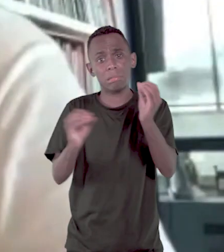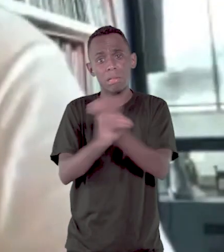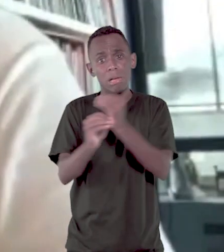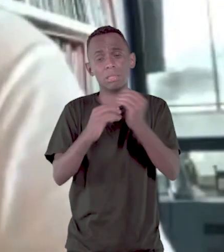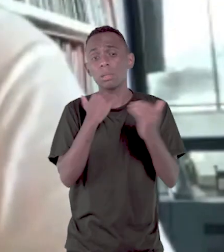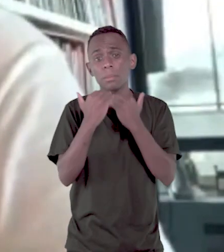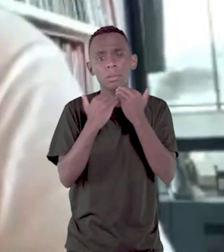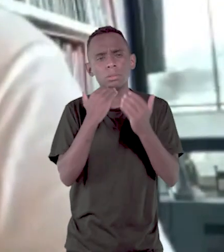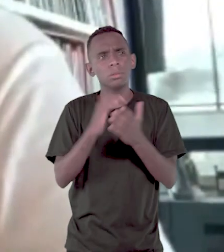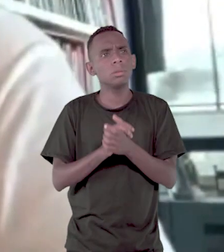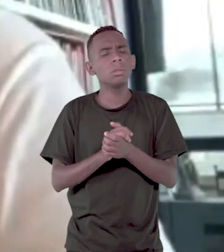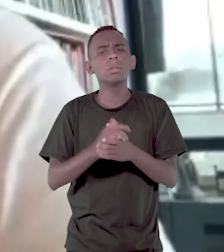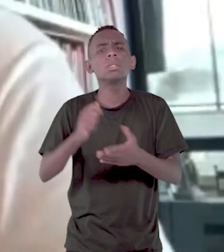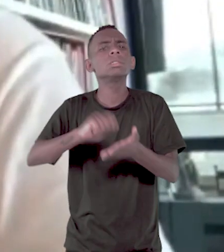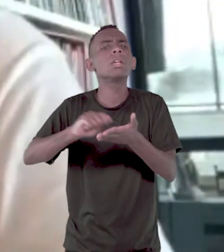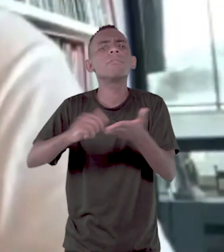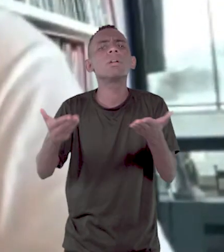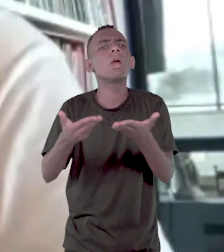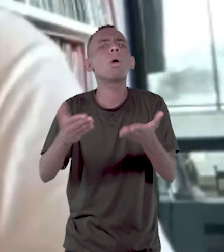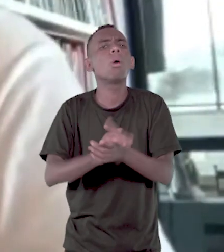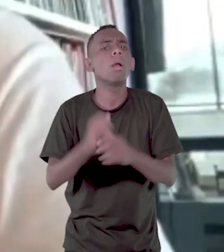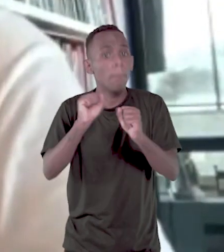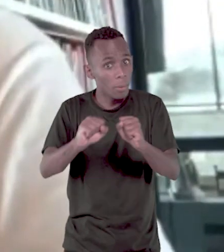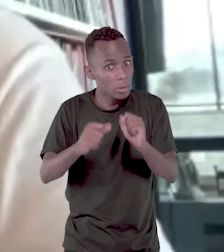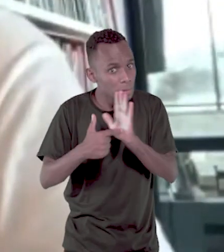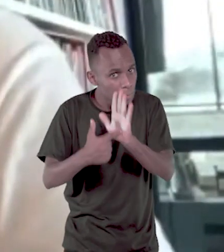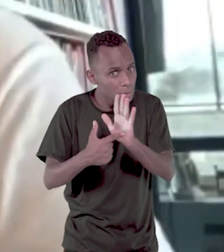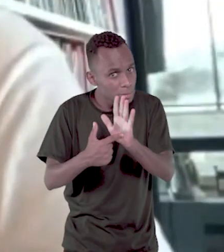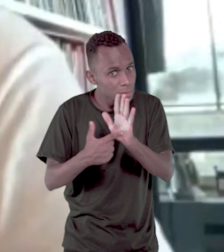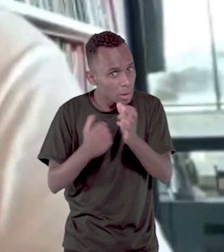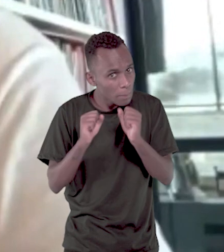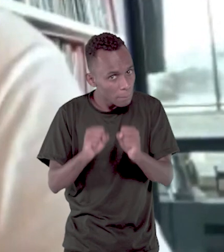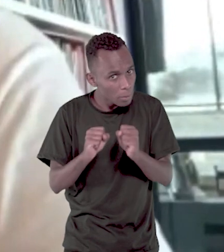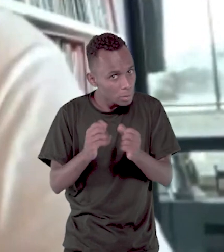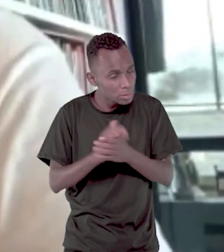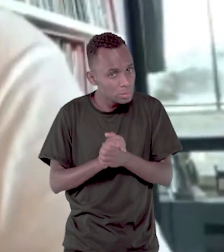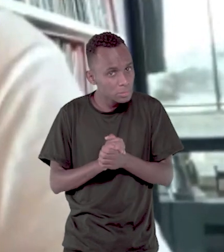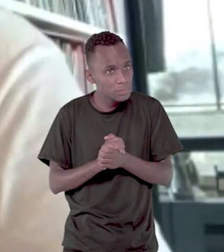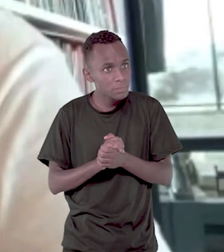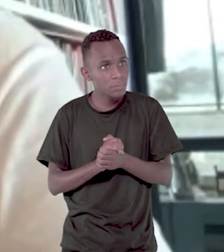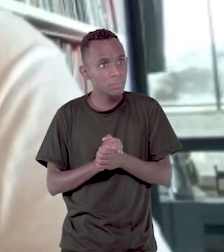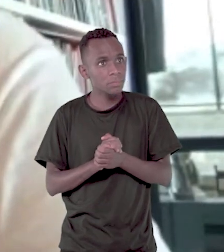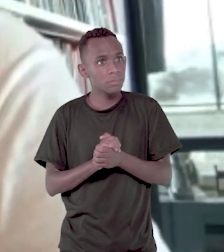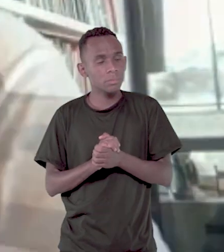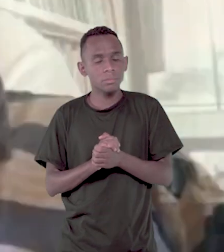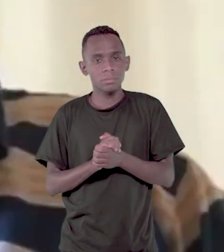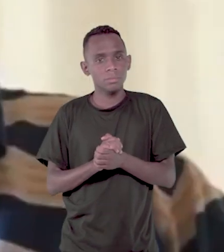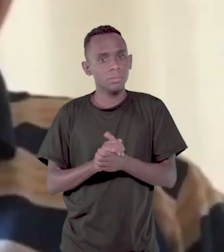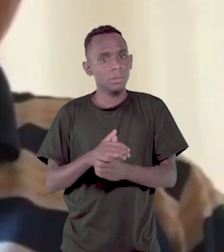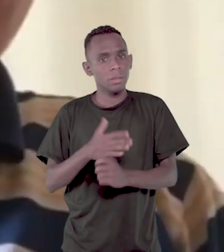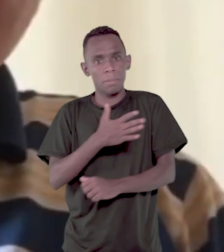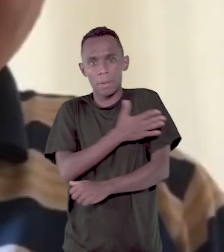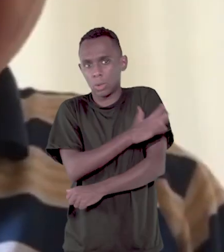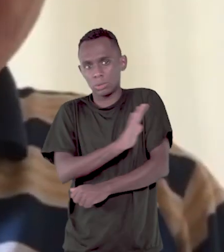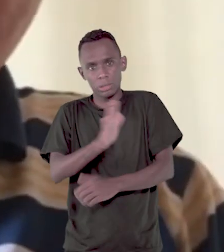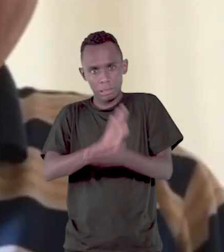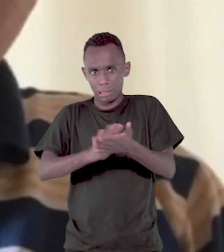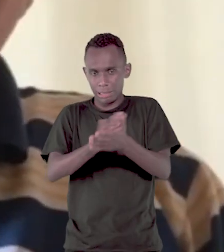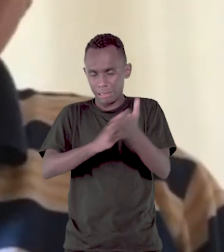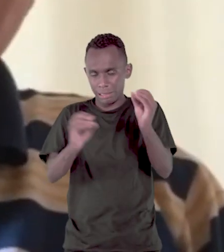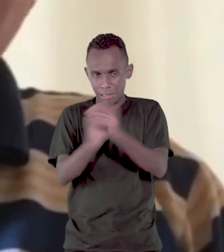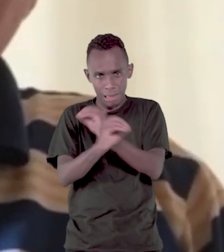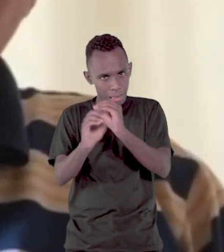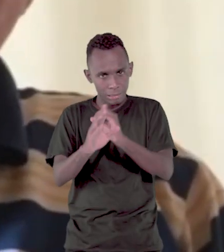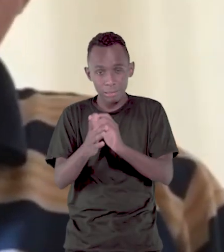Legal. O que você está escrevendo? Você pode falar para a gente ou você tem preconceito supersticioso? Não, nenhum preconceito. Como